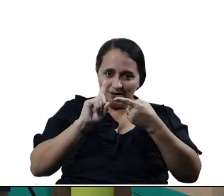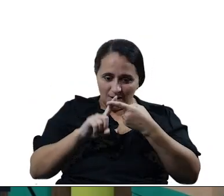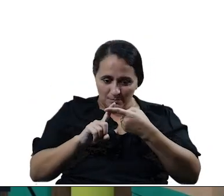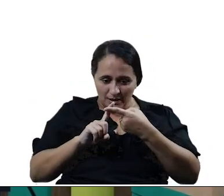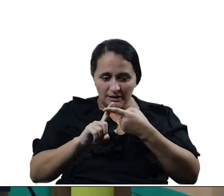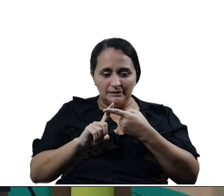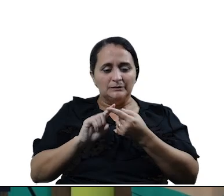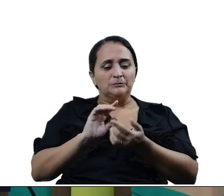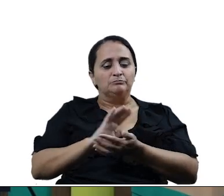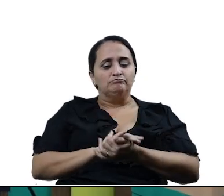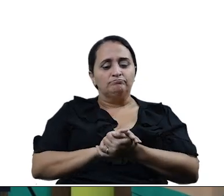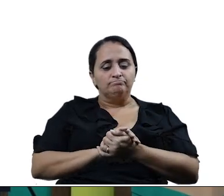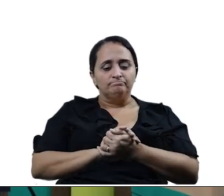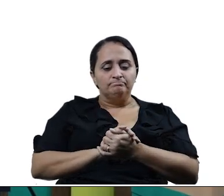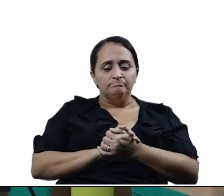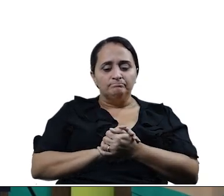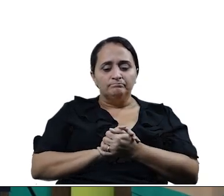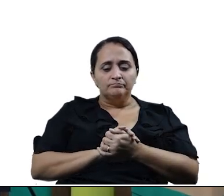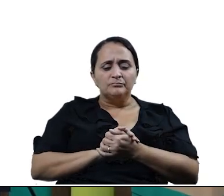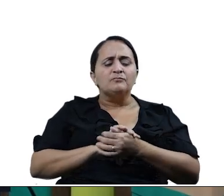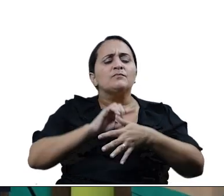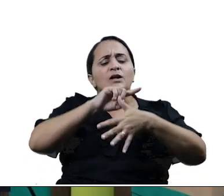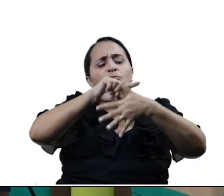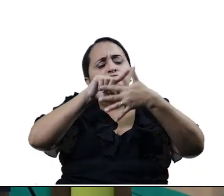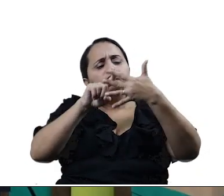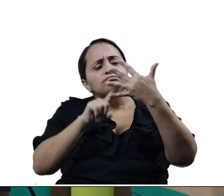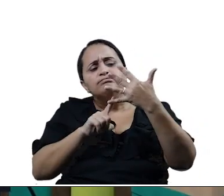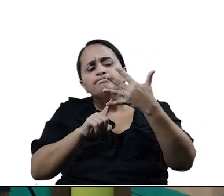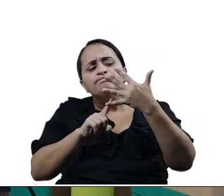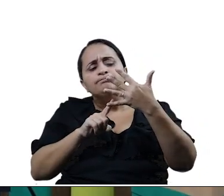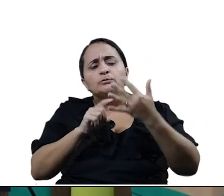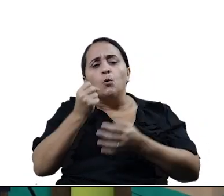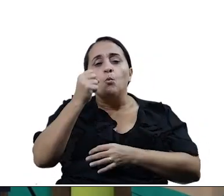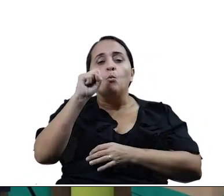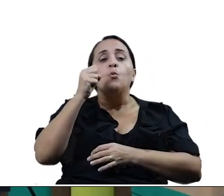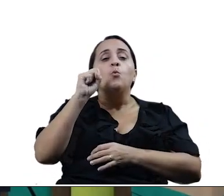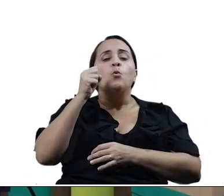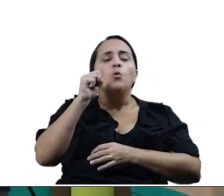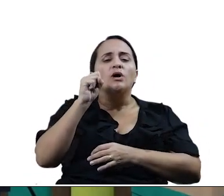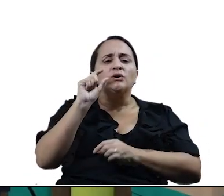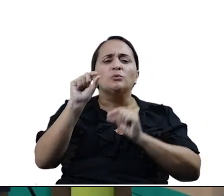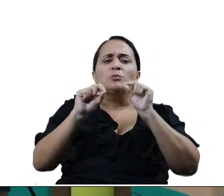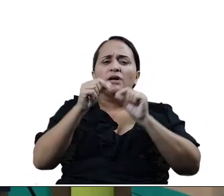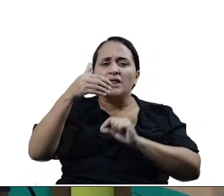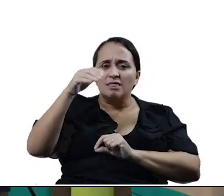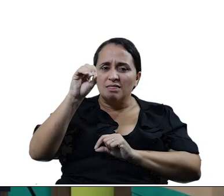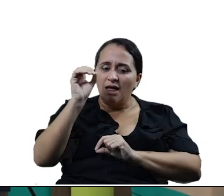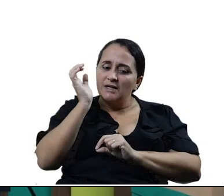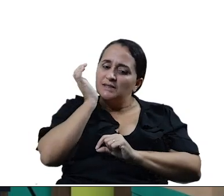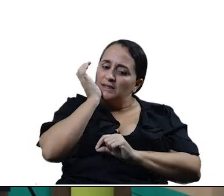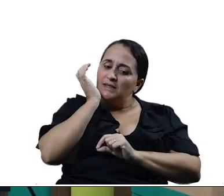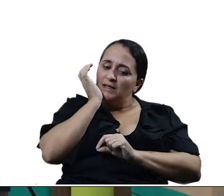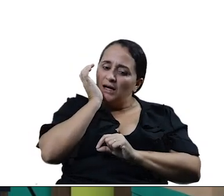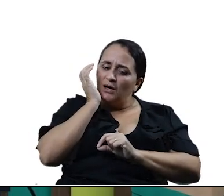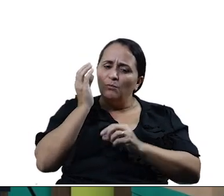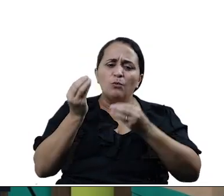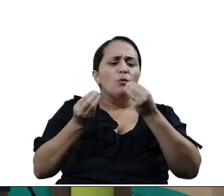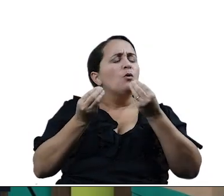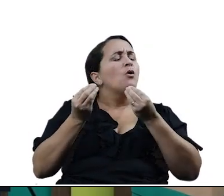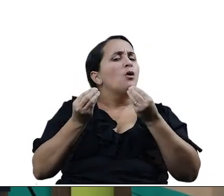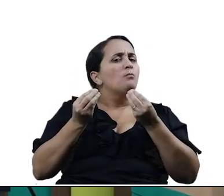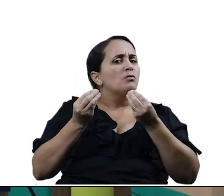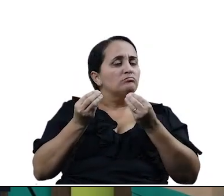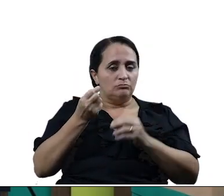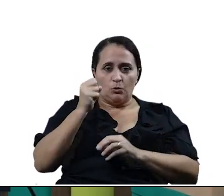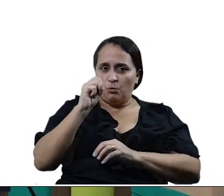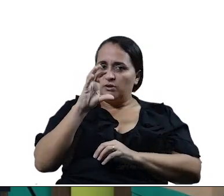também, certo? Essas moedinhas aqui, 8 moedas de 10 centavos. Quanto eu vou ter?